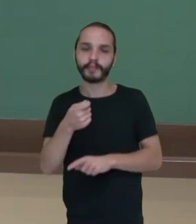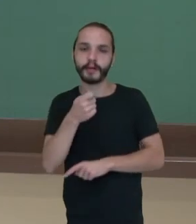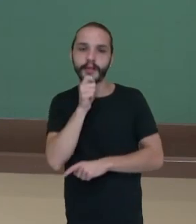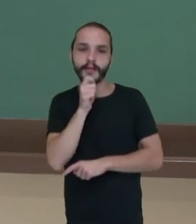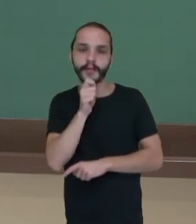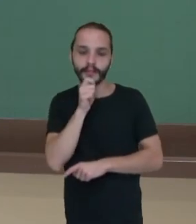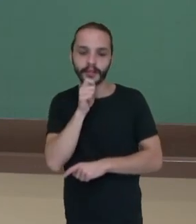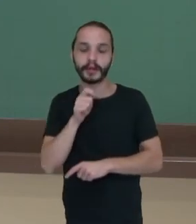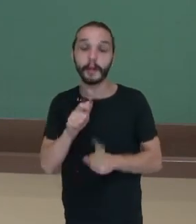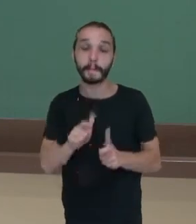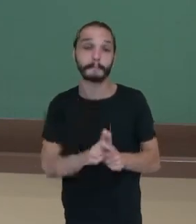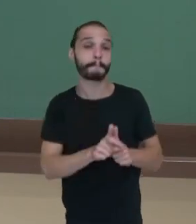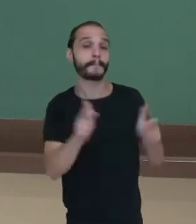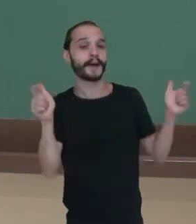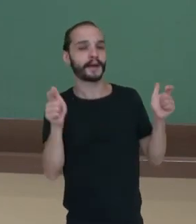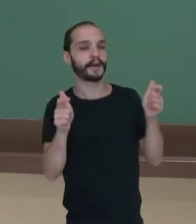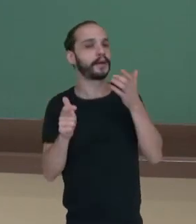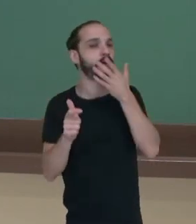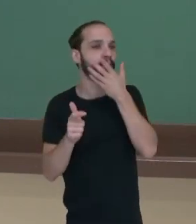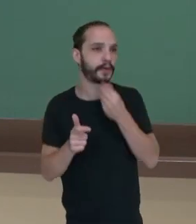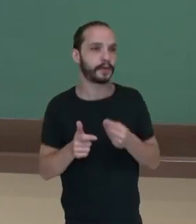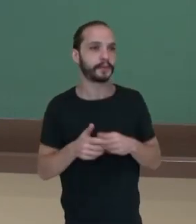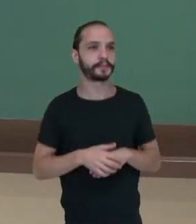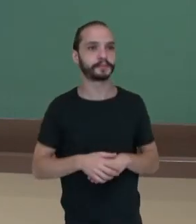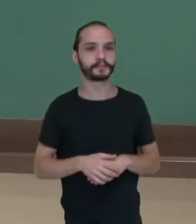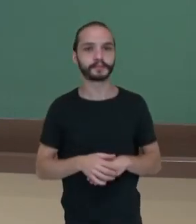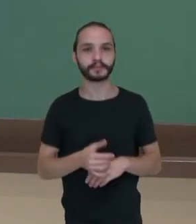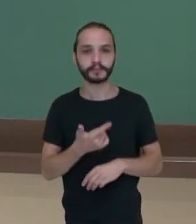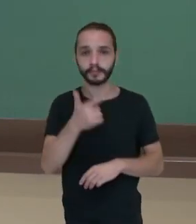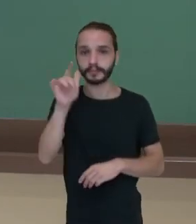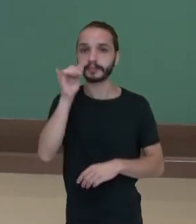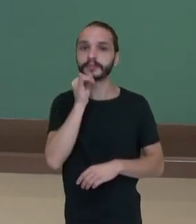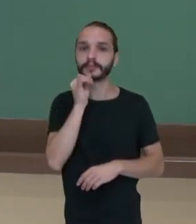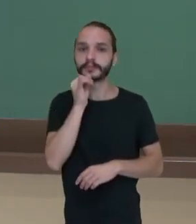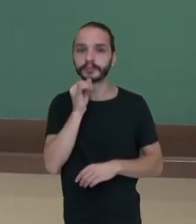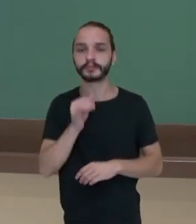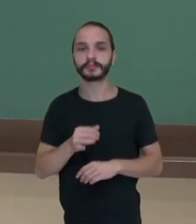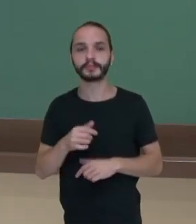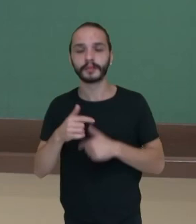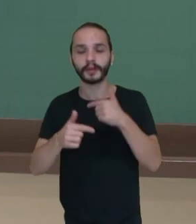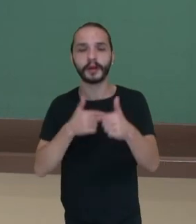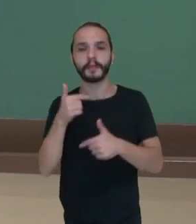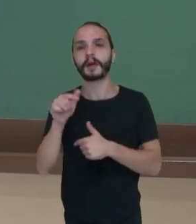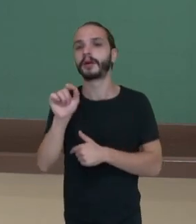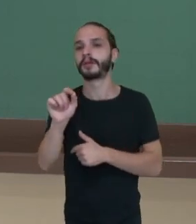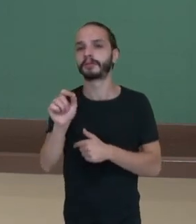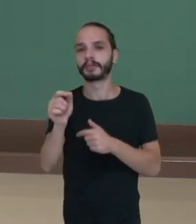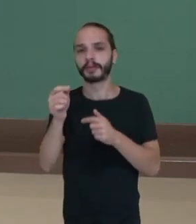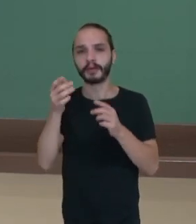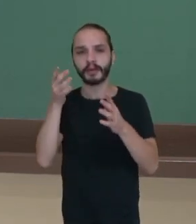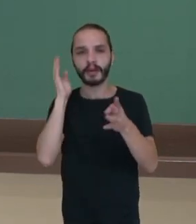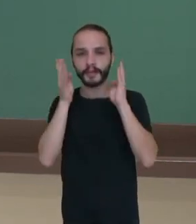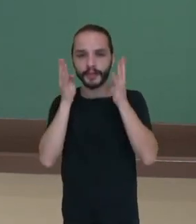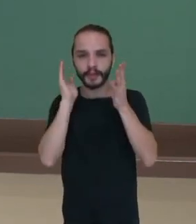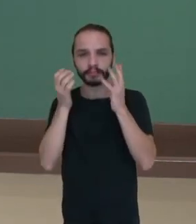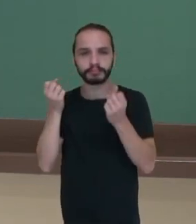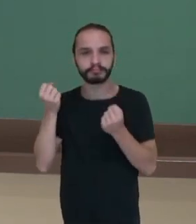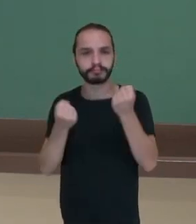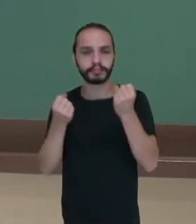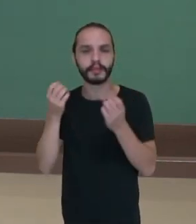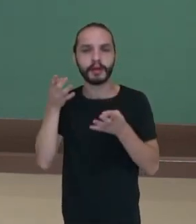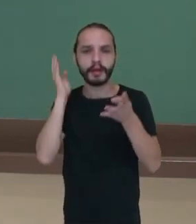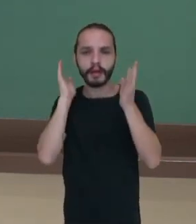a grande maioria de homens. Outro exemplo ali da atividade de caminhoneiros, né? Hoje a gente